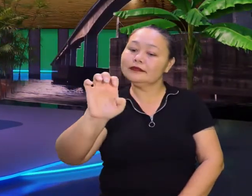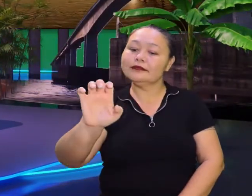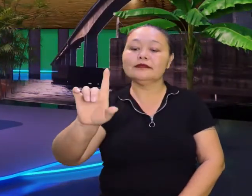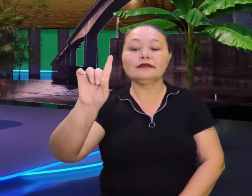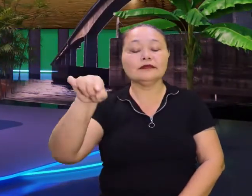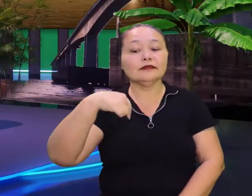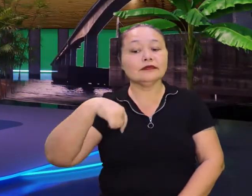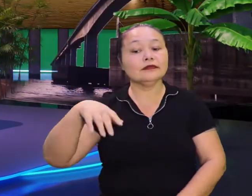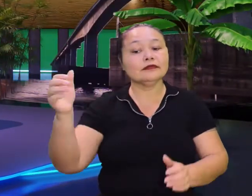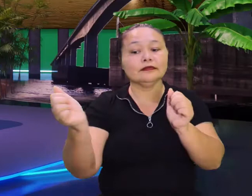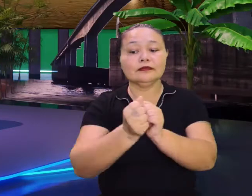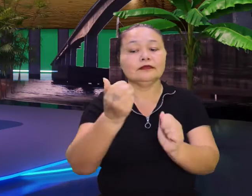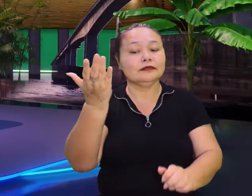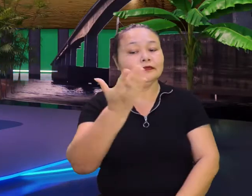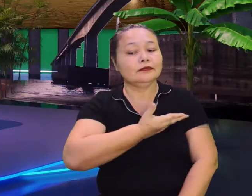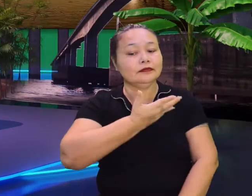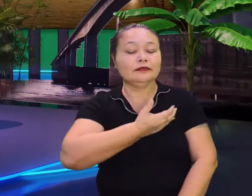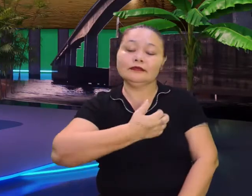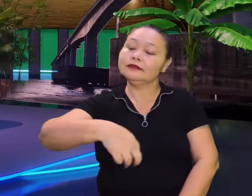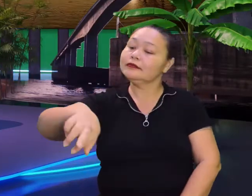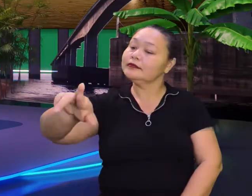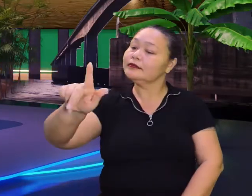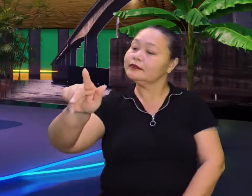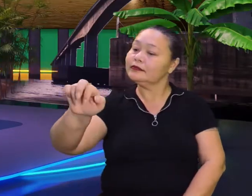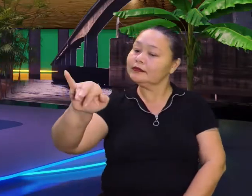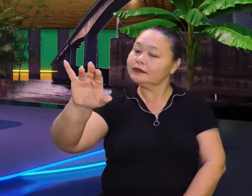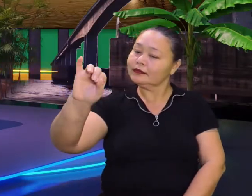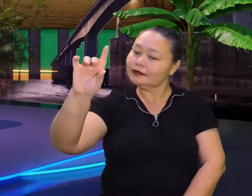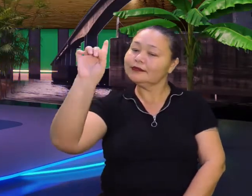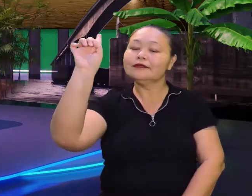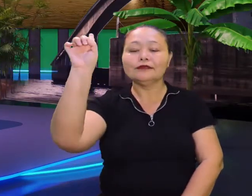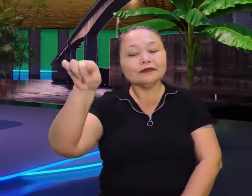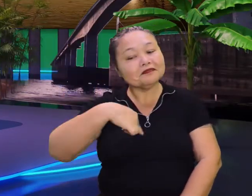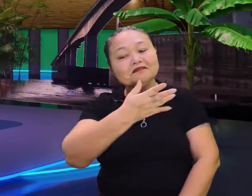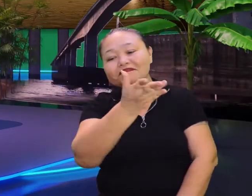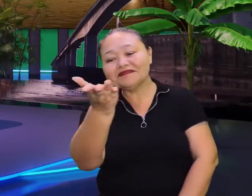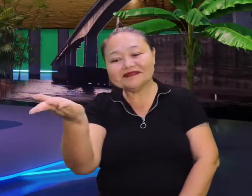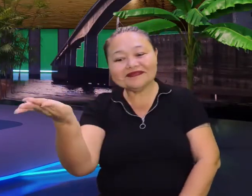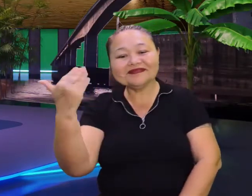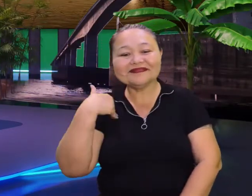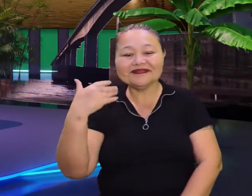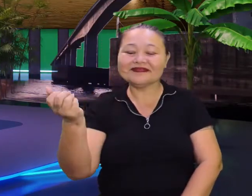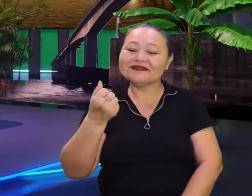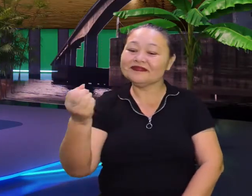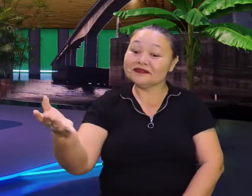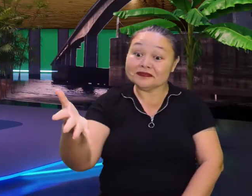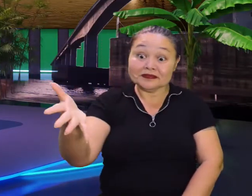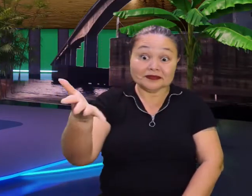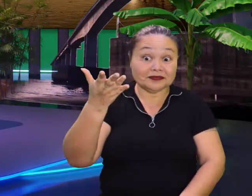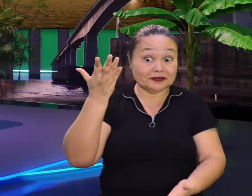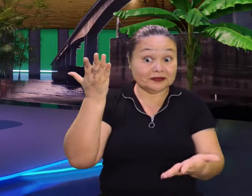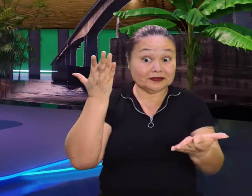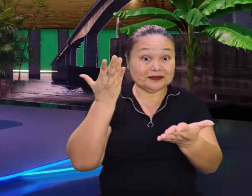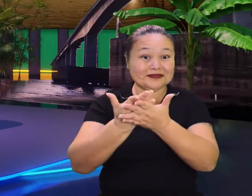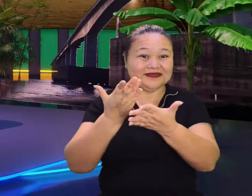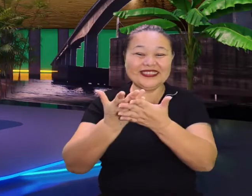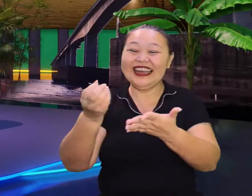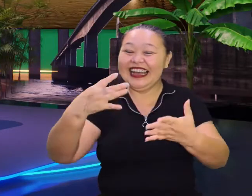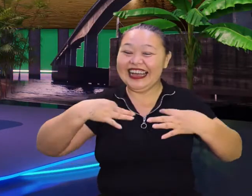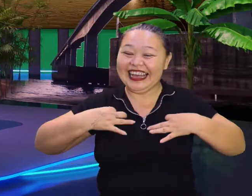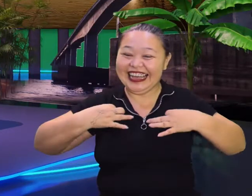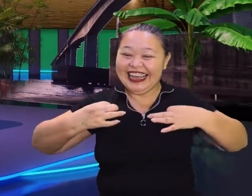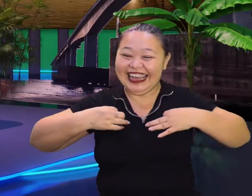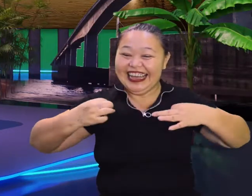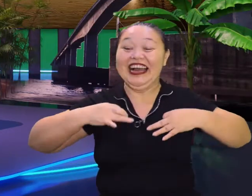área, junto com meu amigo Rogério, não é isso, Rogério? É isso aí, galera. Nova aula, né? Só não é nova roupa, mas a